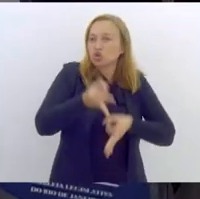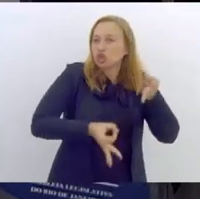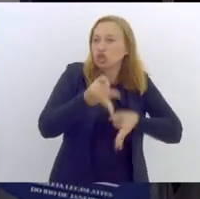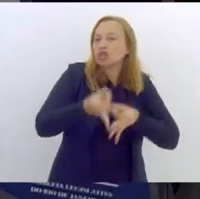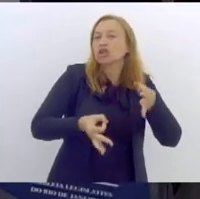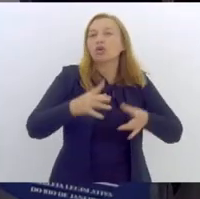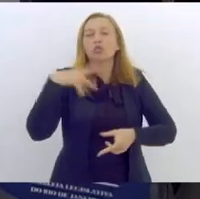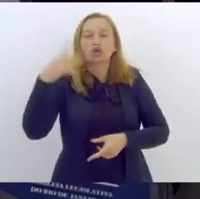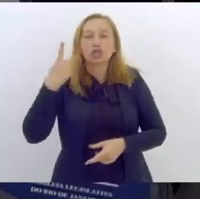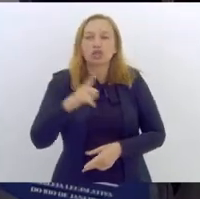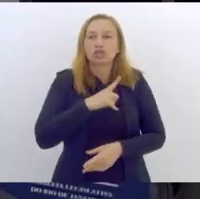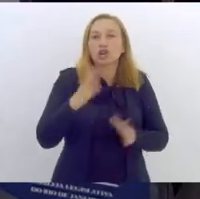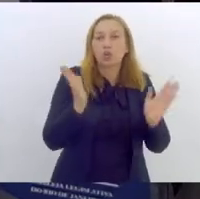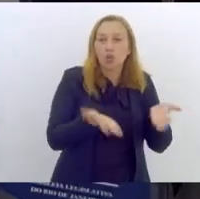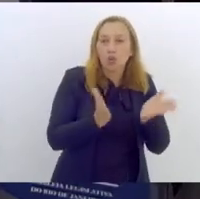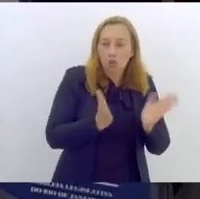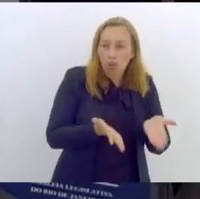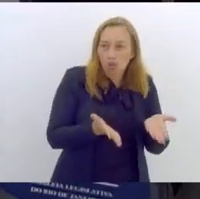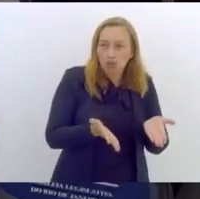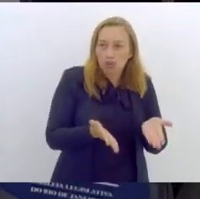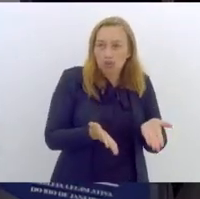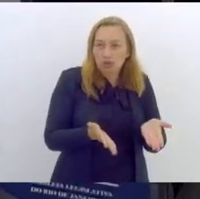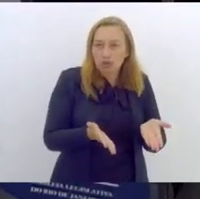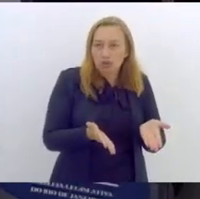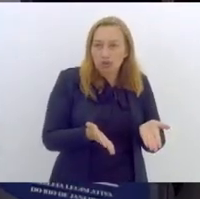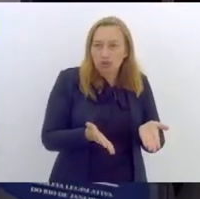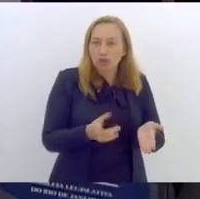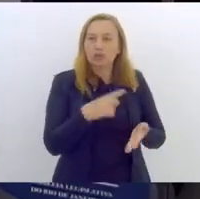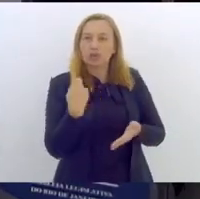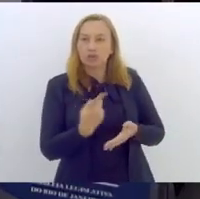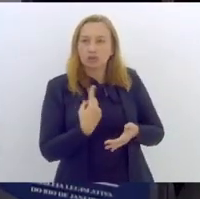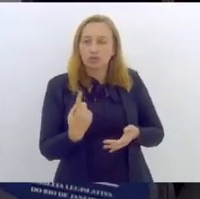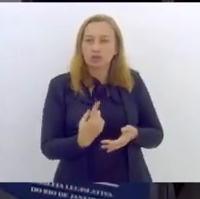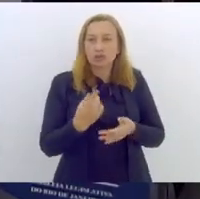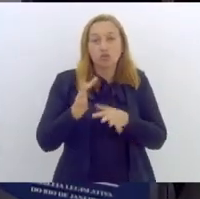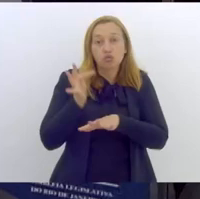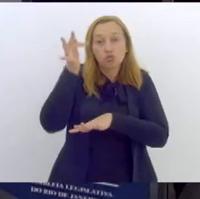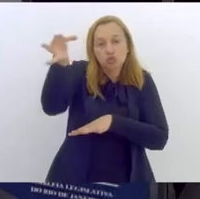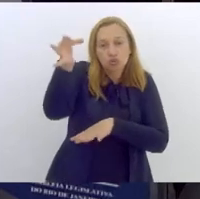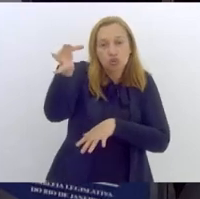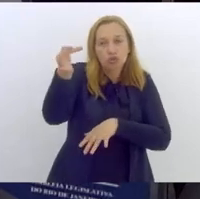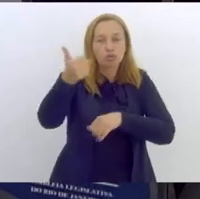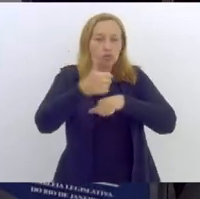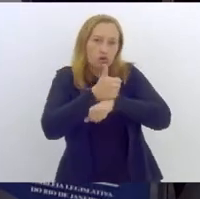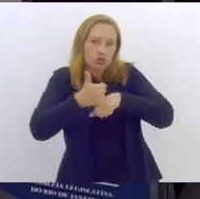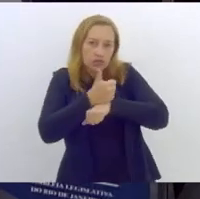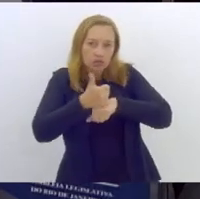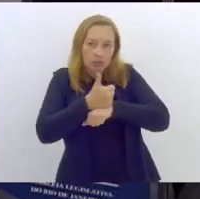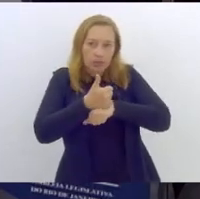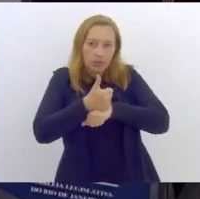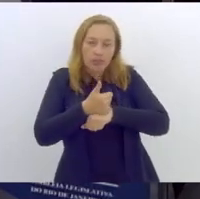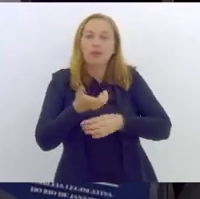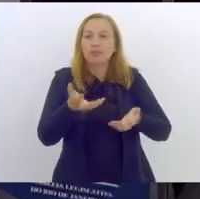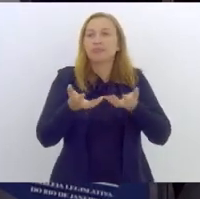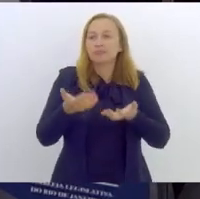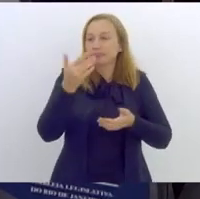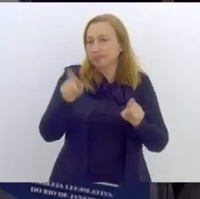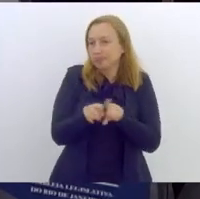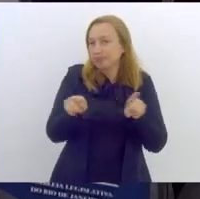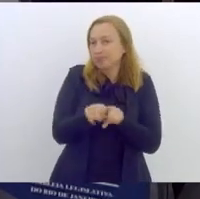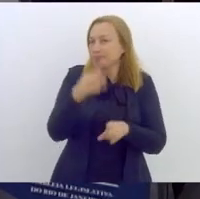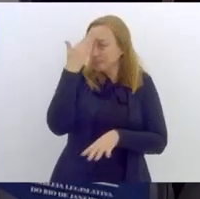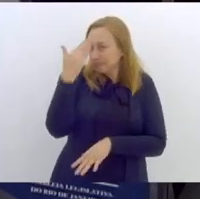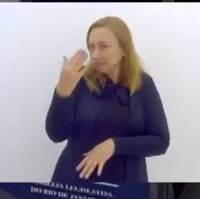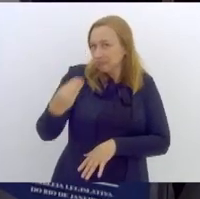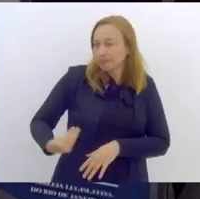existem hoje entre a nossa cultura carreira e eu quero também agradecer a